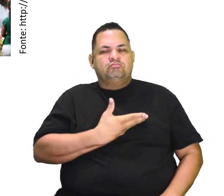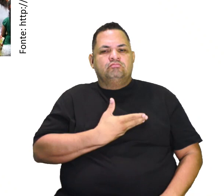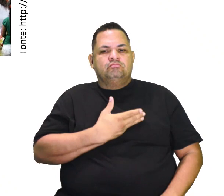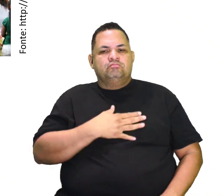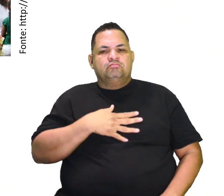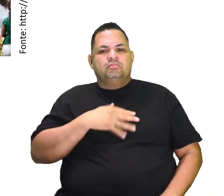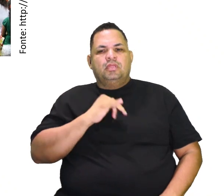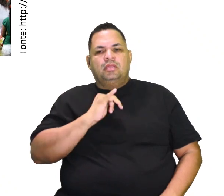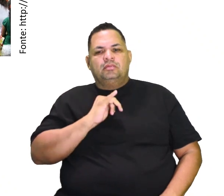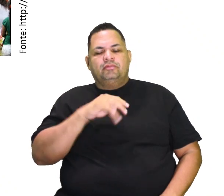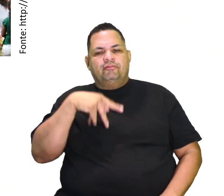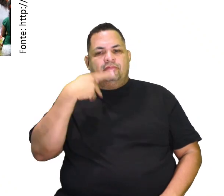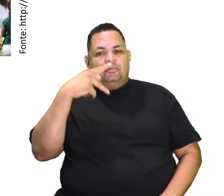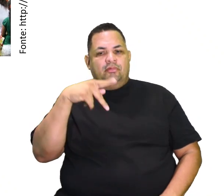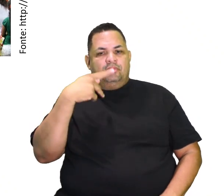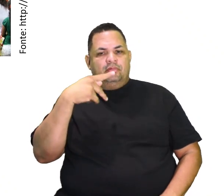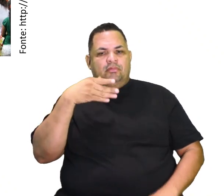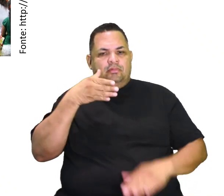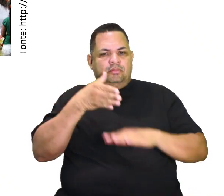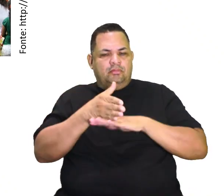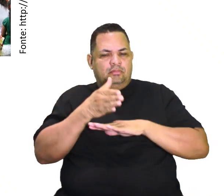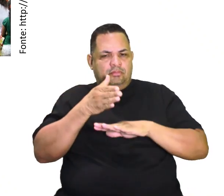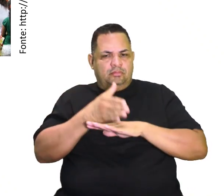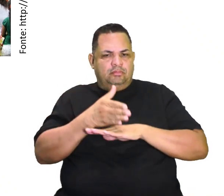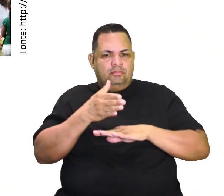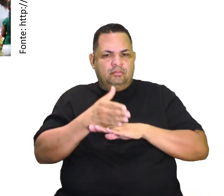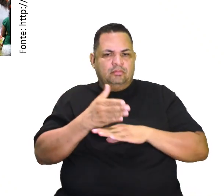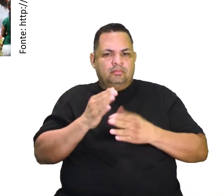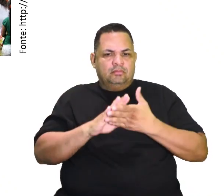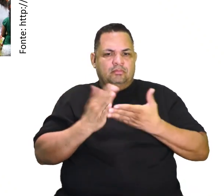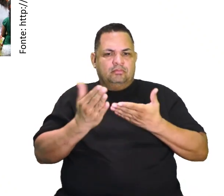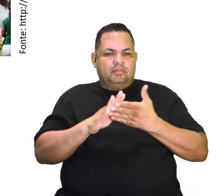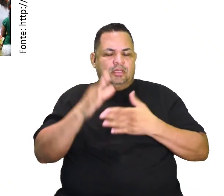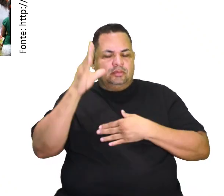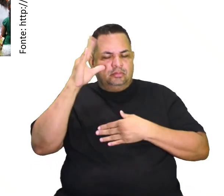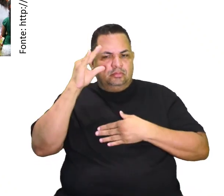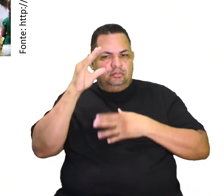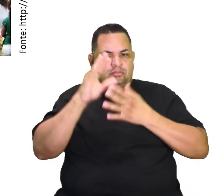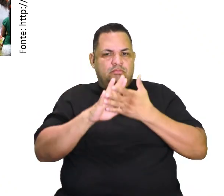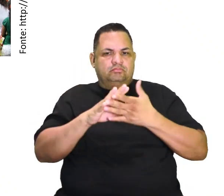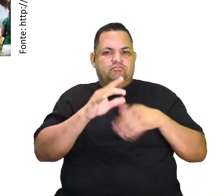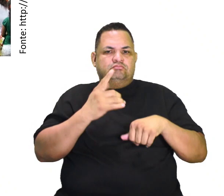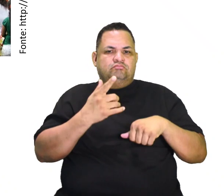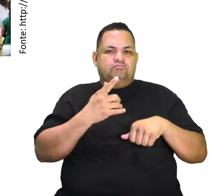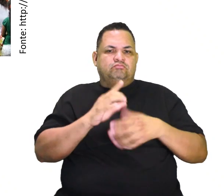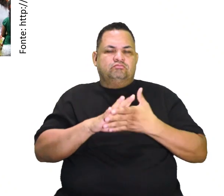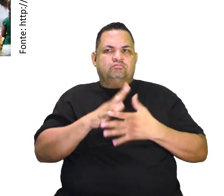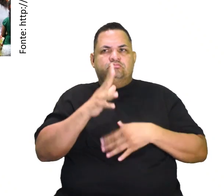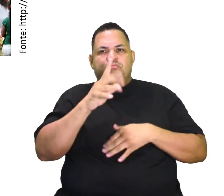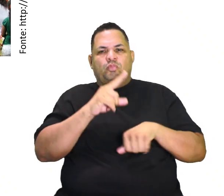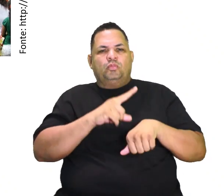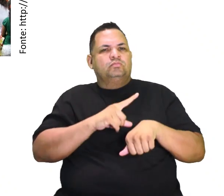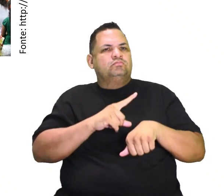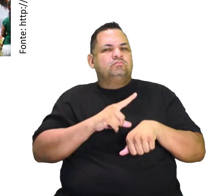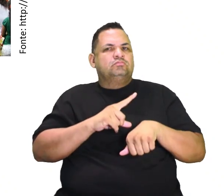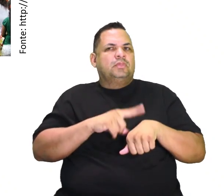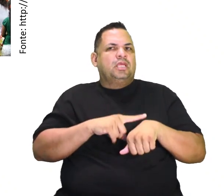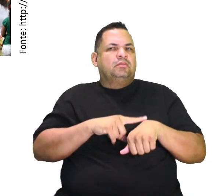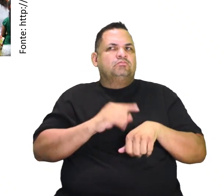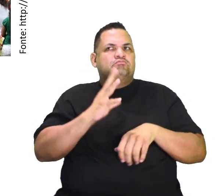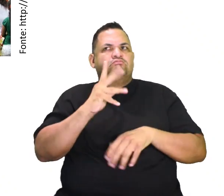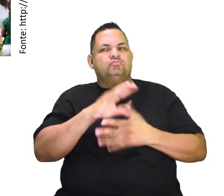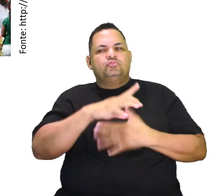me contou, né, que ela participou. Então, é muito interessante o tempo que dura, né, esses